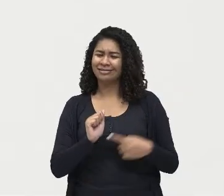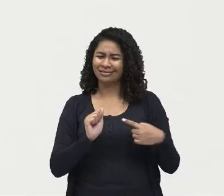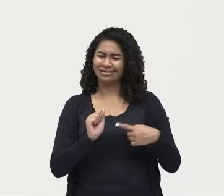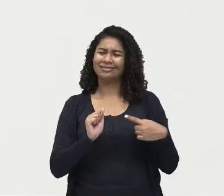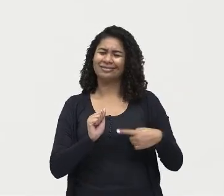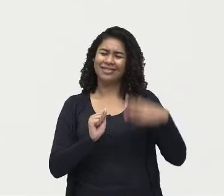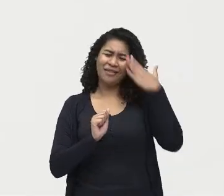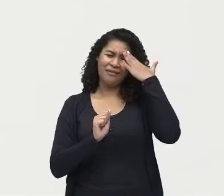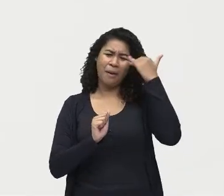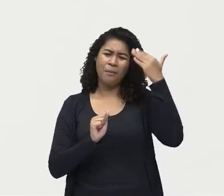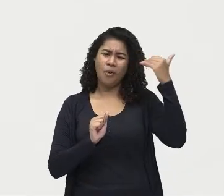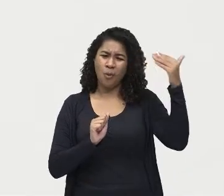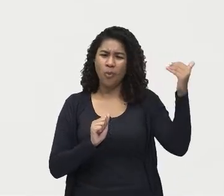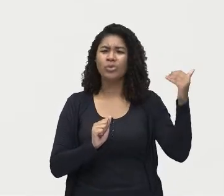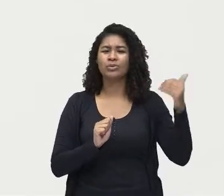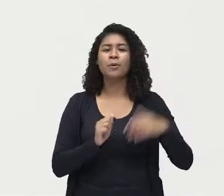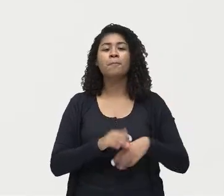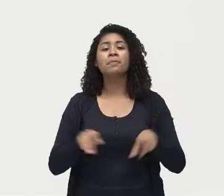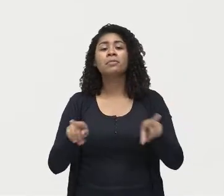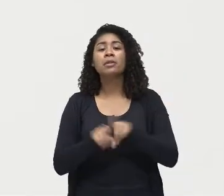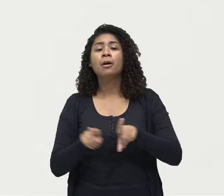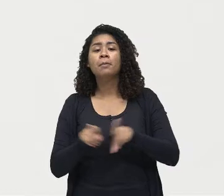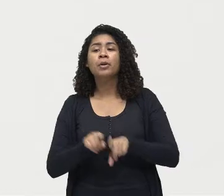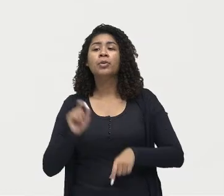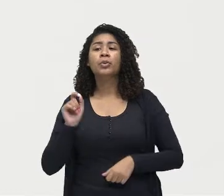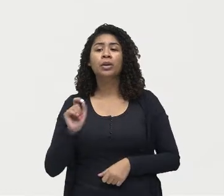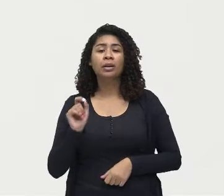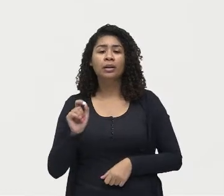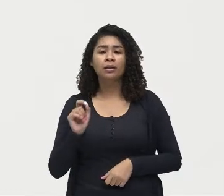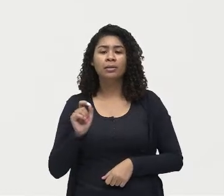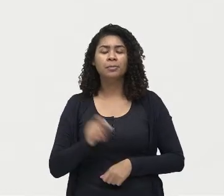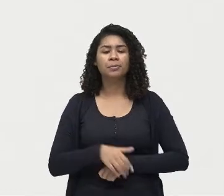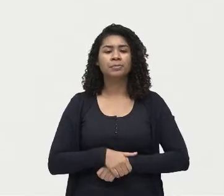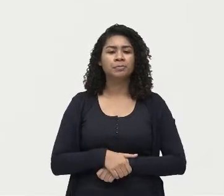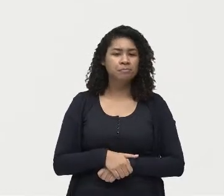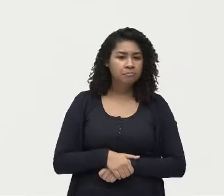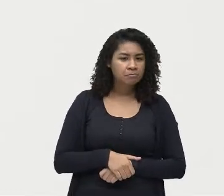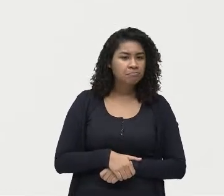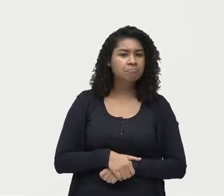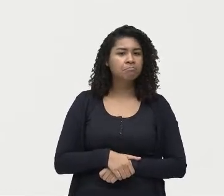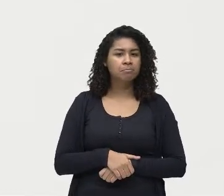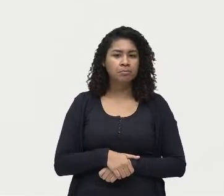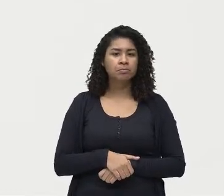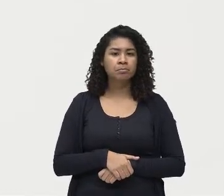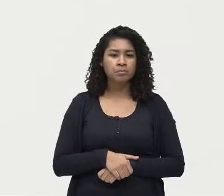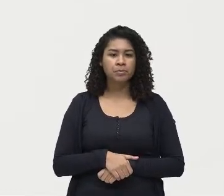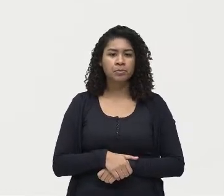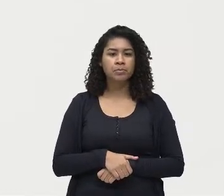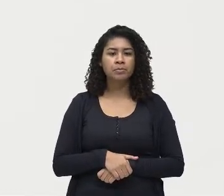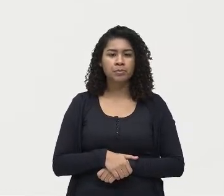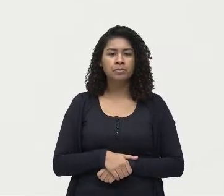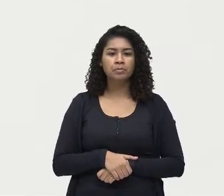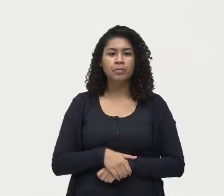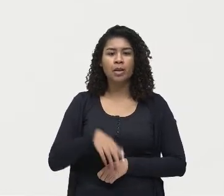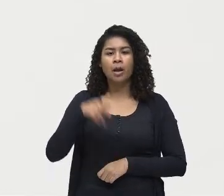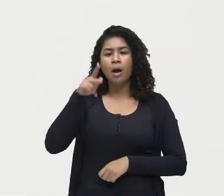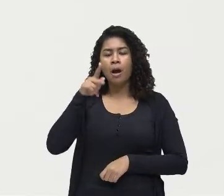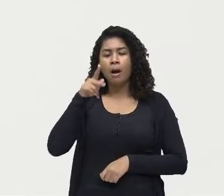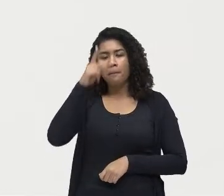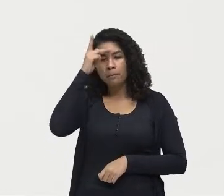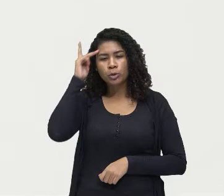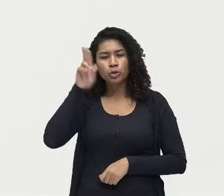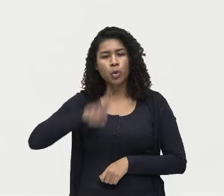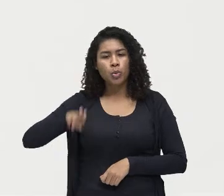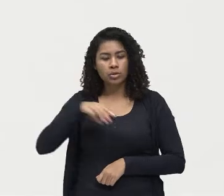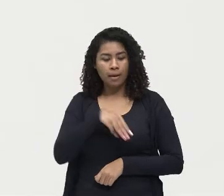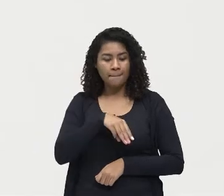comum nós utilizarmos o embora. Olha, o embora. E é muito também nós utilizarmos o mesmo. E que pode